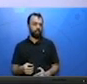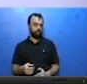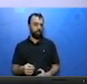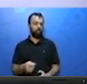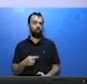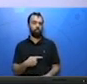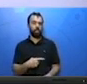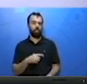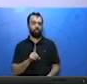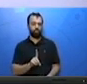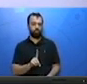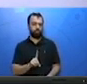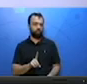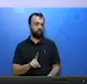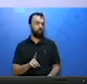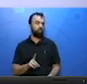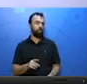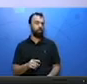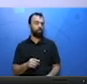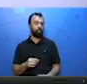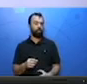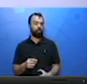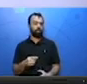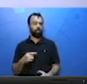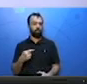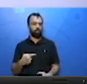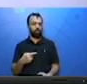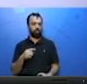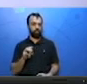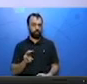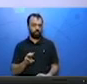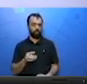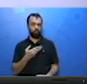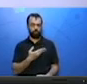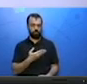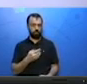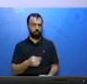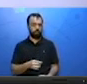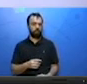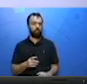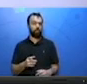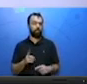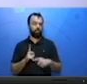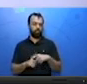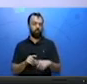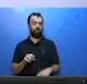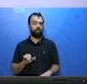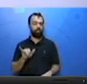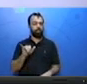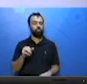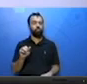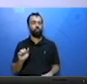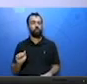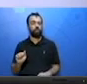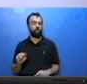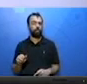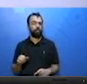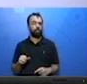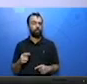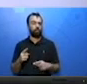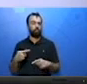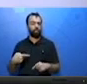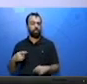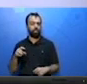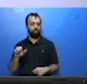1. O X do ponto B é o menos 3. O Y do ponto A